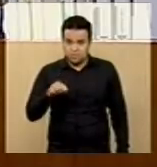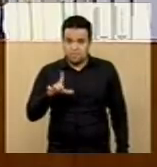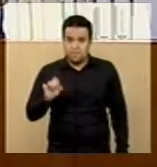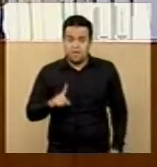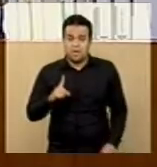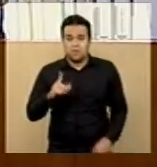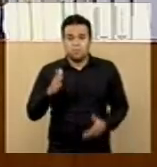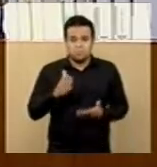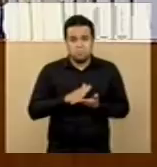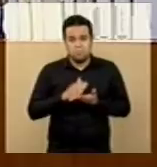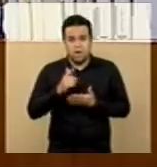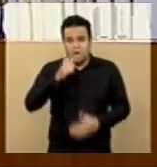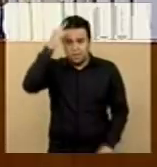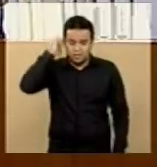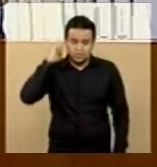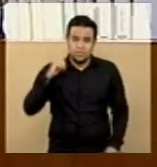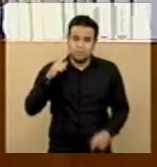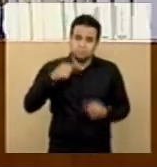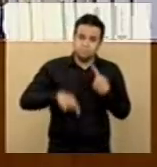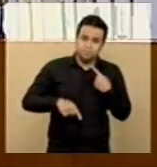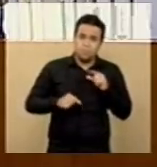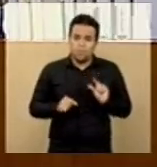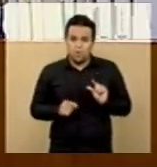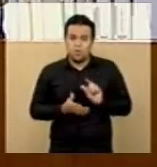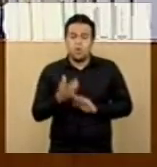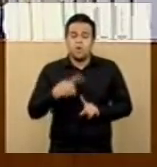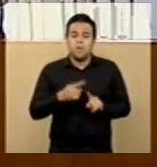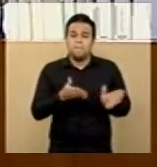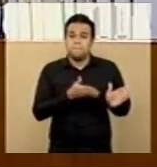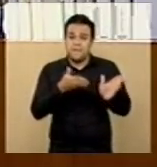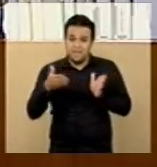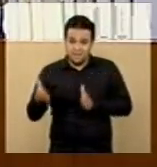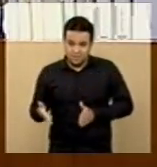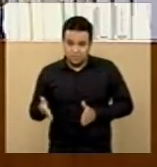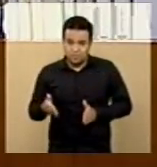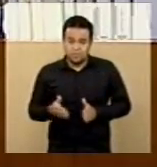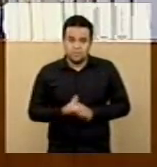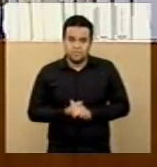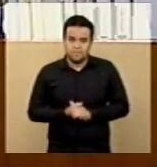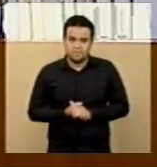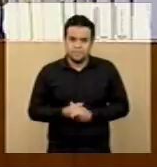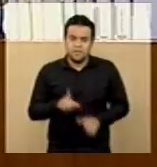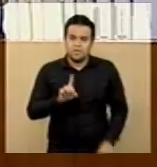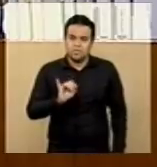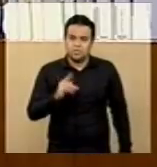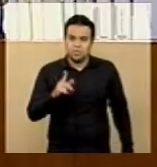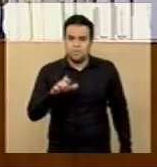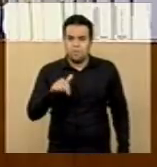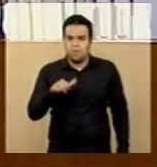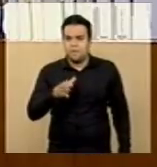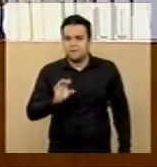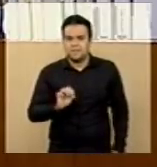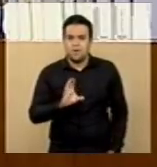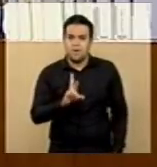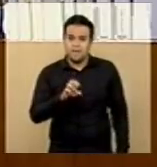de Moraes para afirmar que, no período que precede a diplomação, crimes